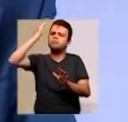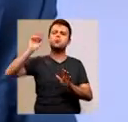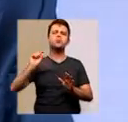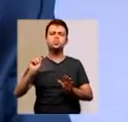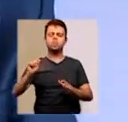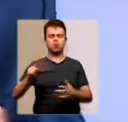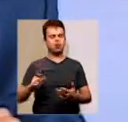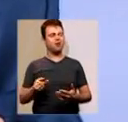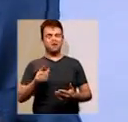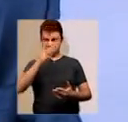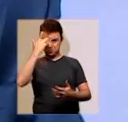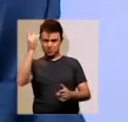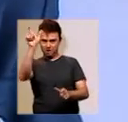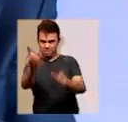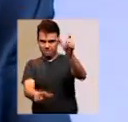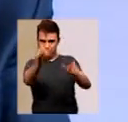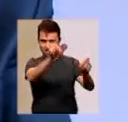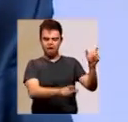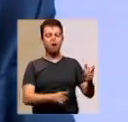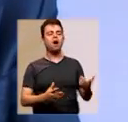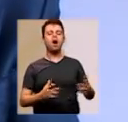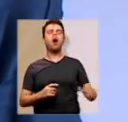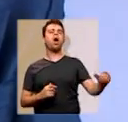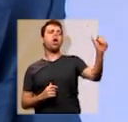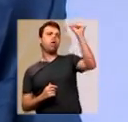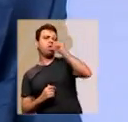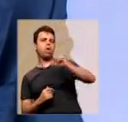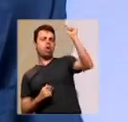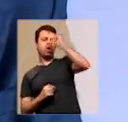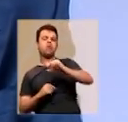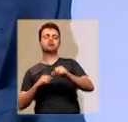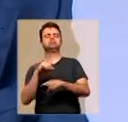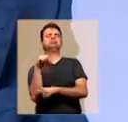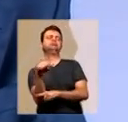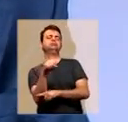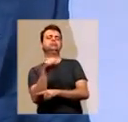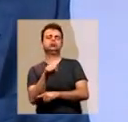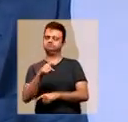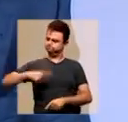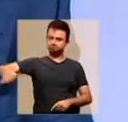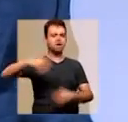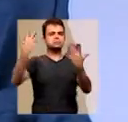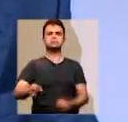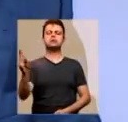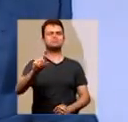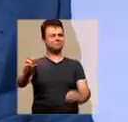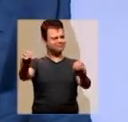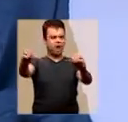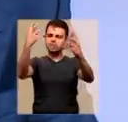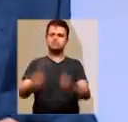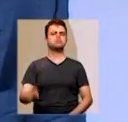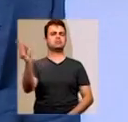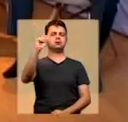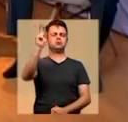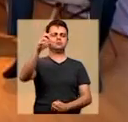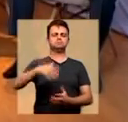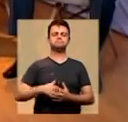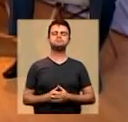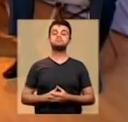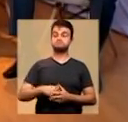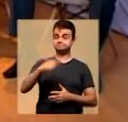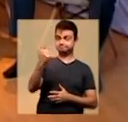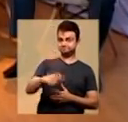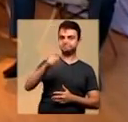Nós não admitimos que alguém dirija sob efeito de álcool. A tolerância para a gente é zero. É zero. A